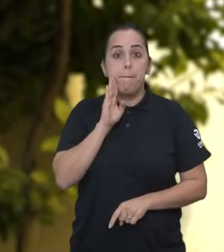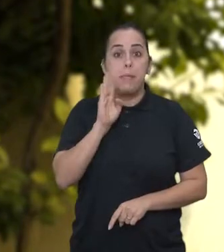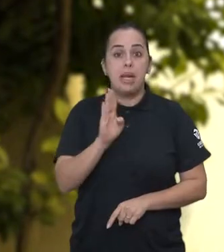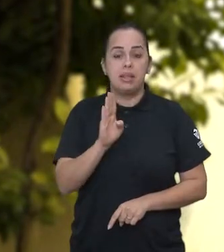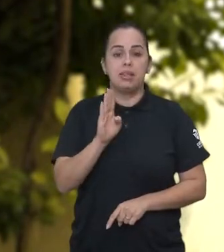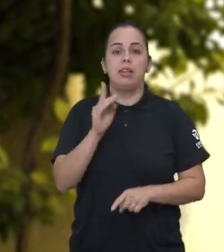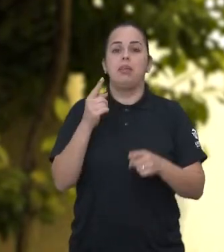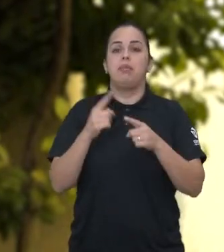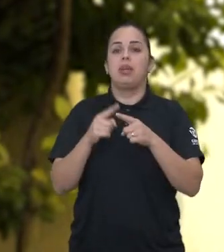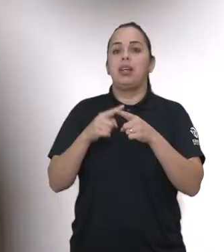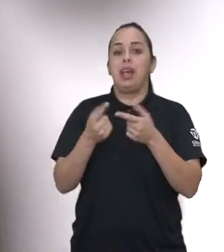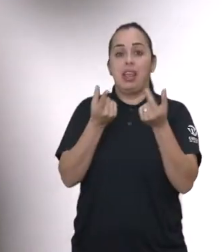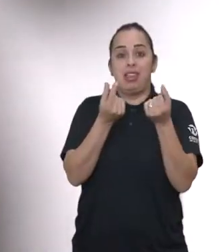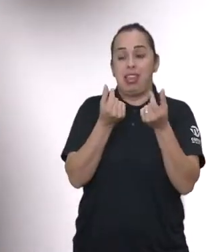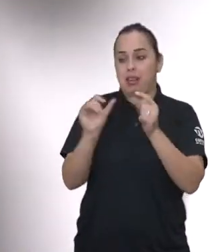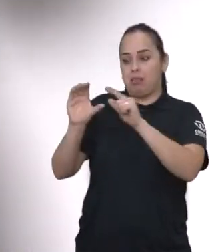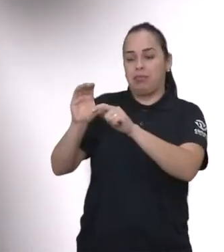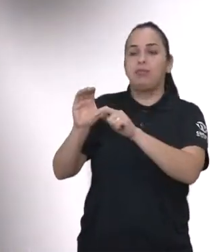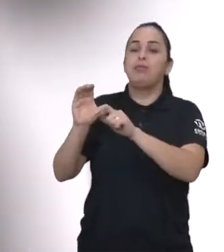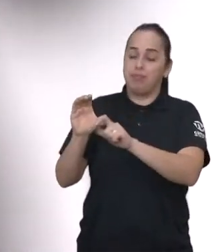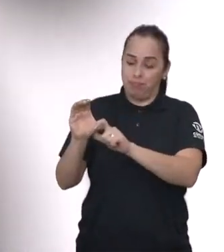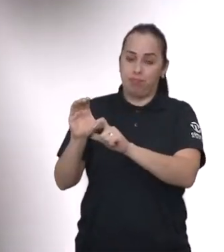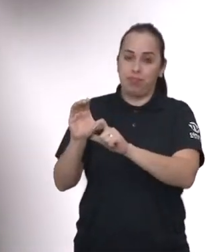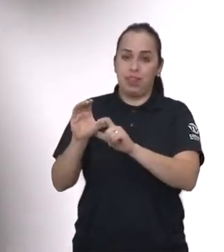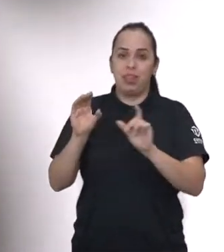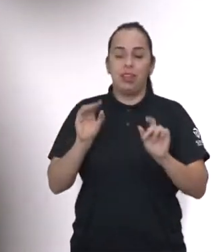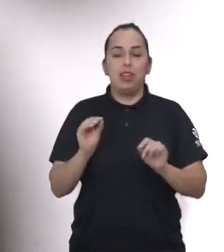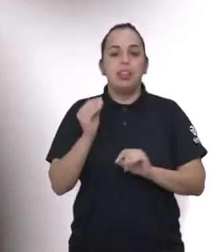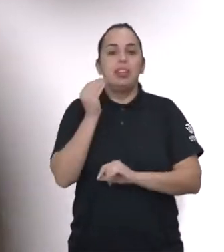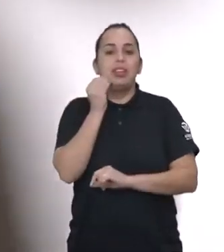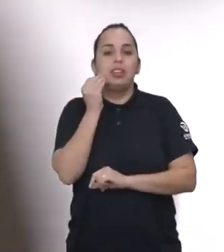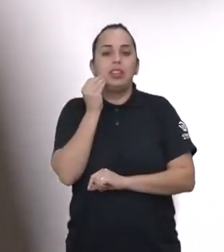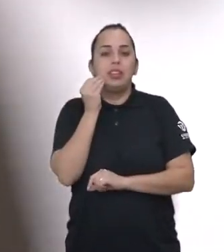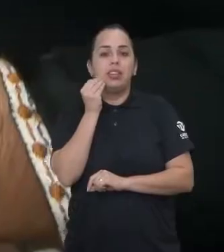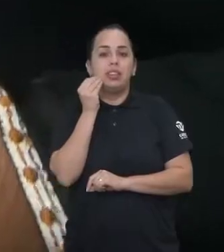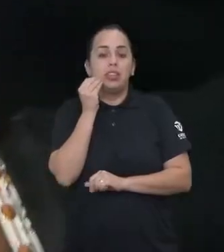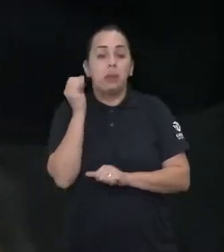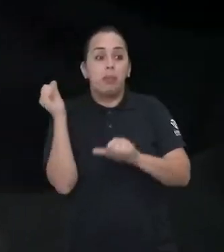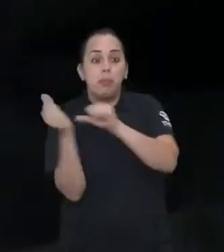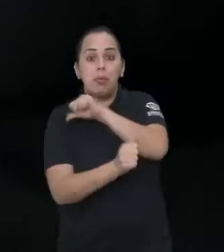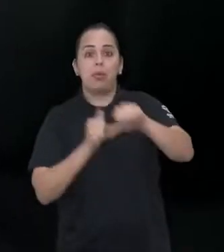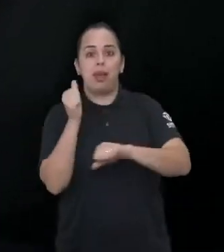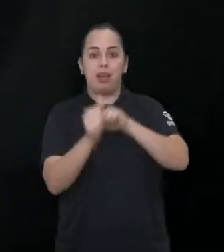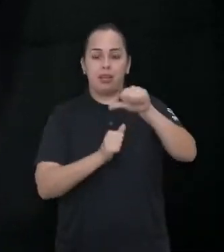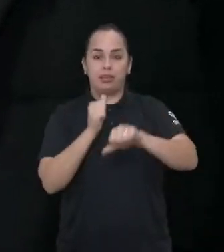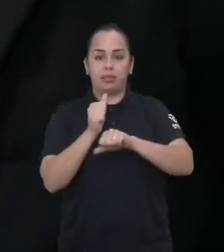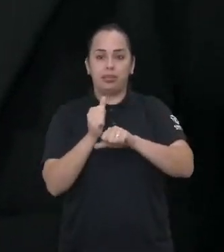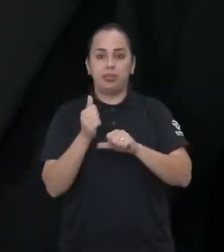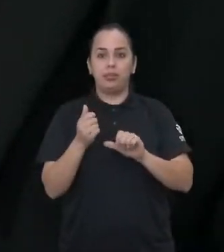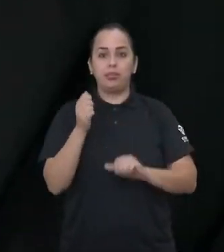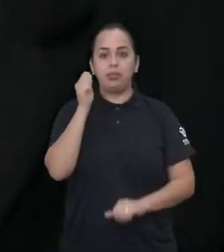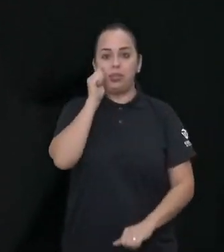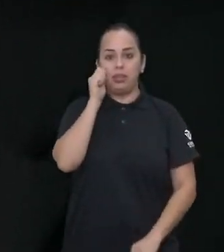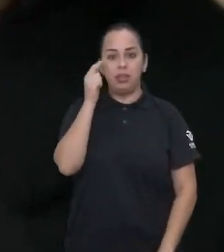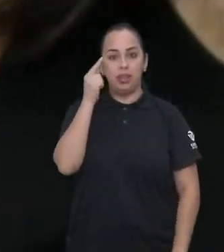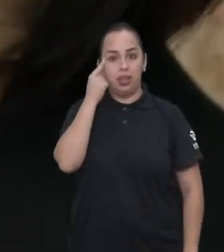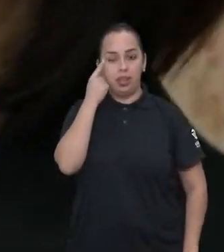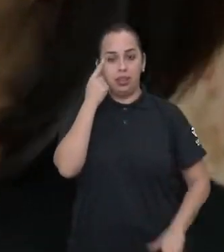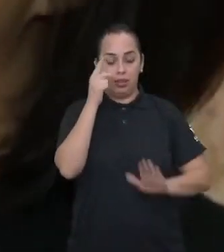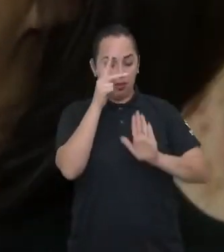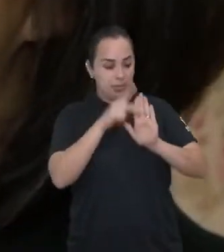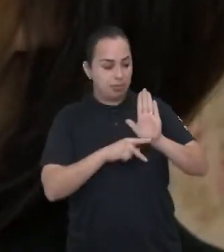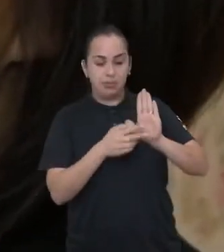saída de relacionamentos abusivos principalmente pela dependência financeira e Na tentativa de mudar essa realidade